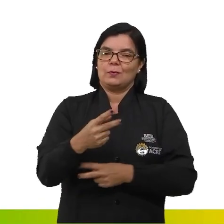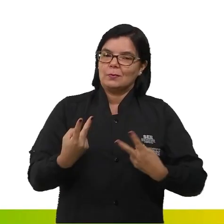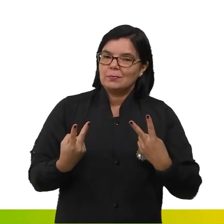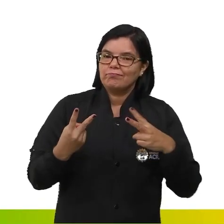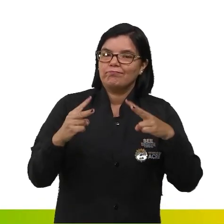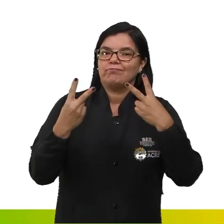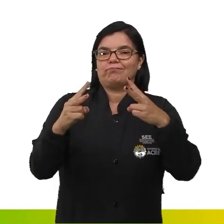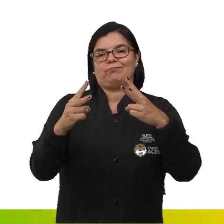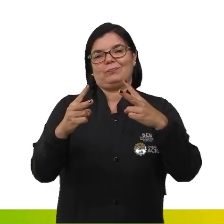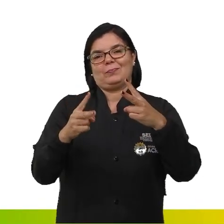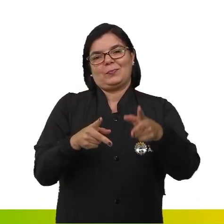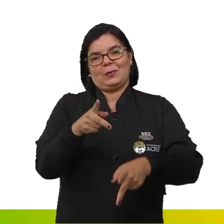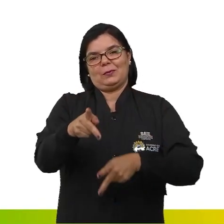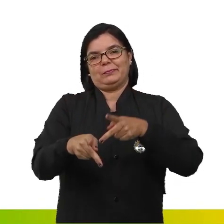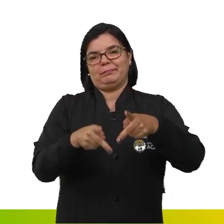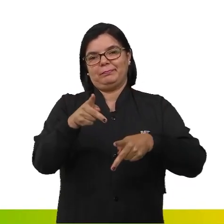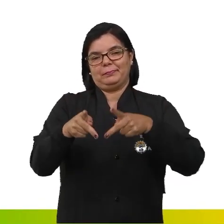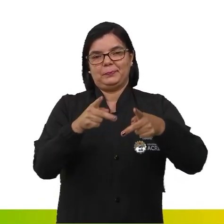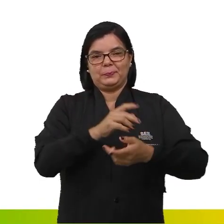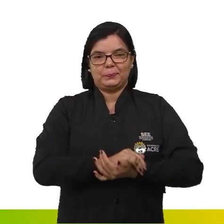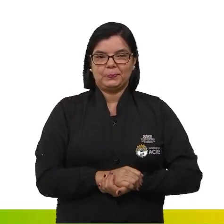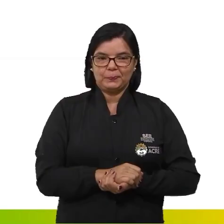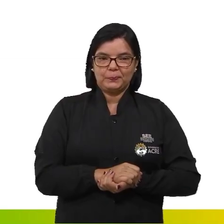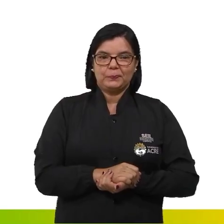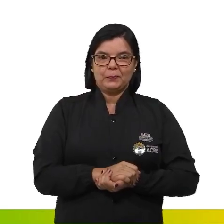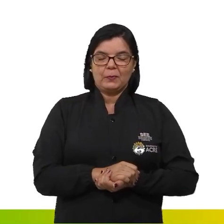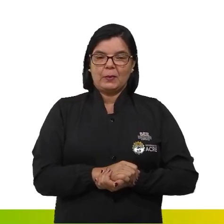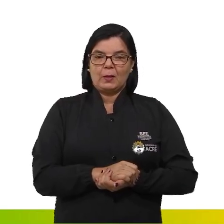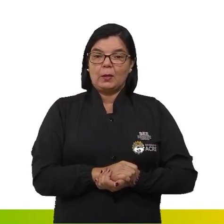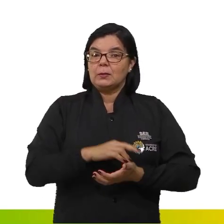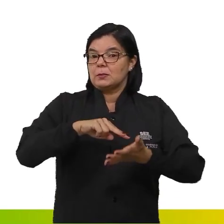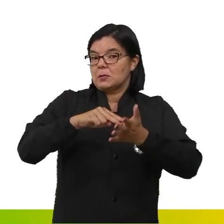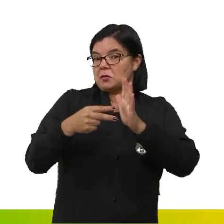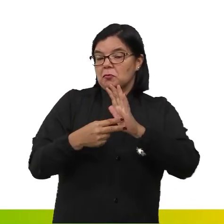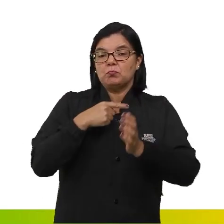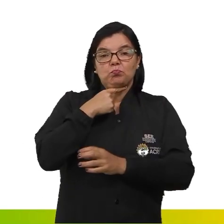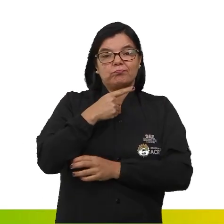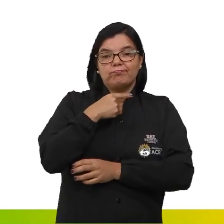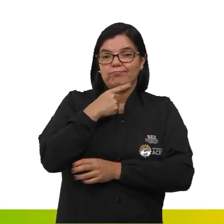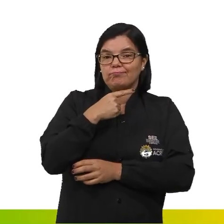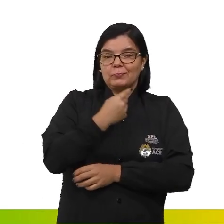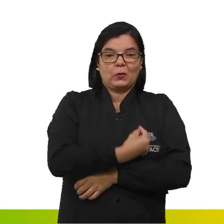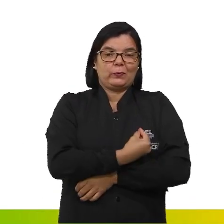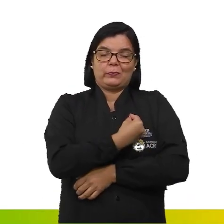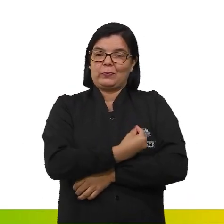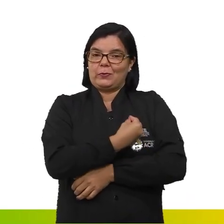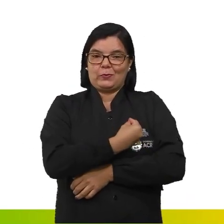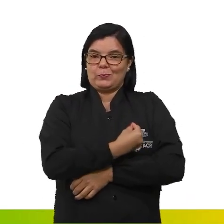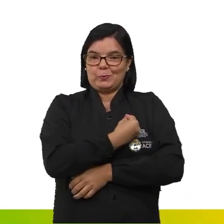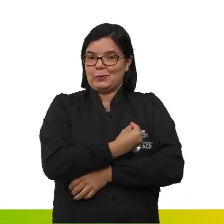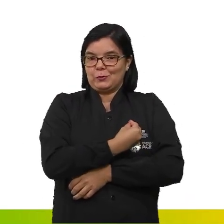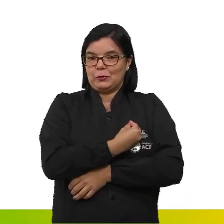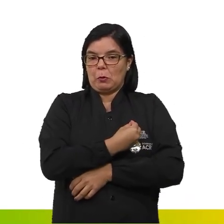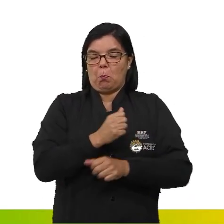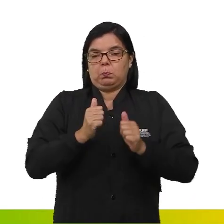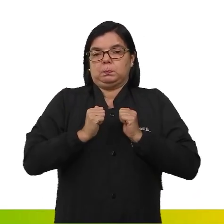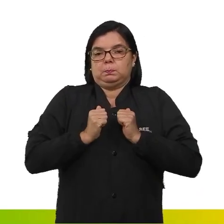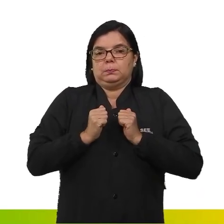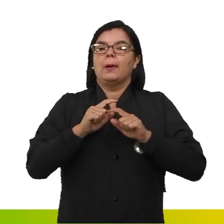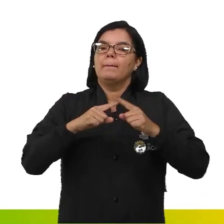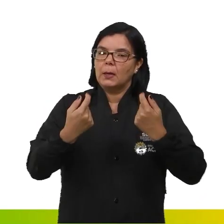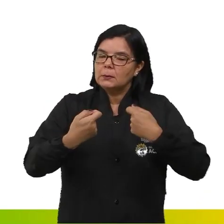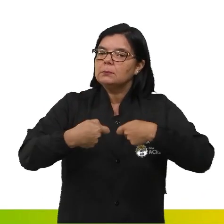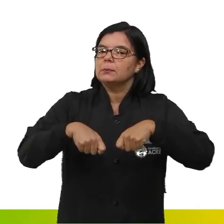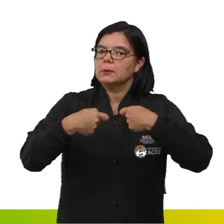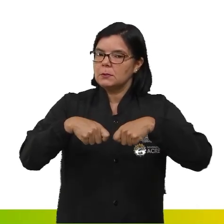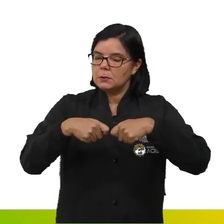você tenha alcançado uma vitória para a humanidade. Ou seja, ninguém deve viver inutilmente. A gente tem